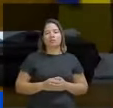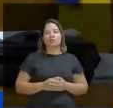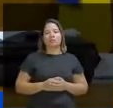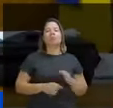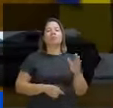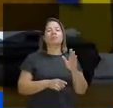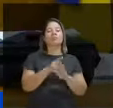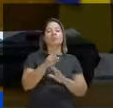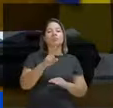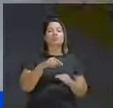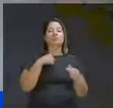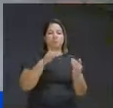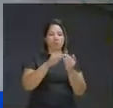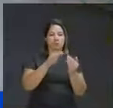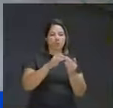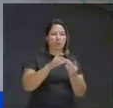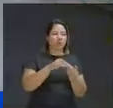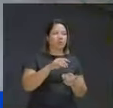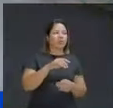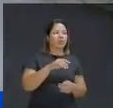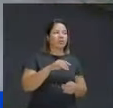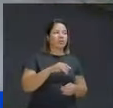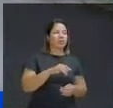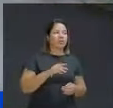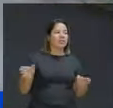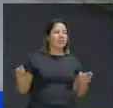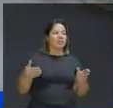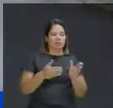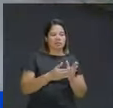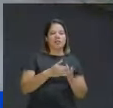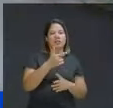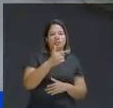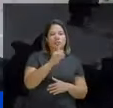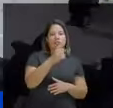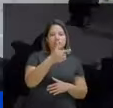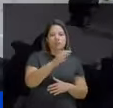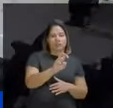Antônio. Estou de acordo, Excelência. Juiz Juscelio Neto.